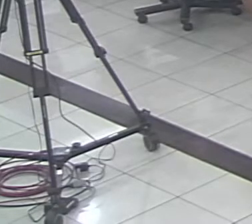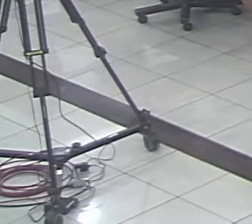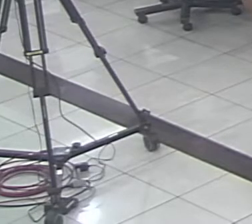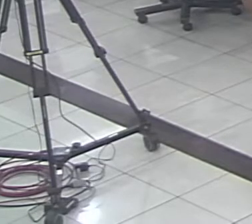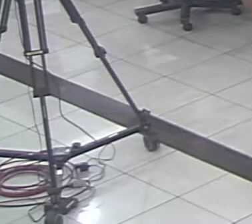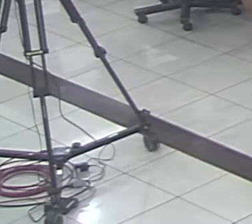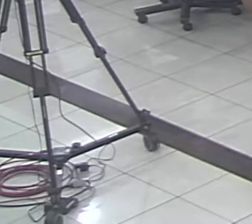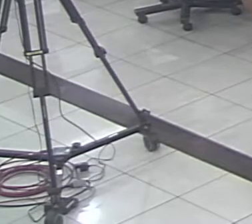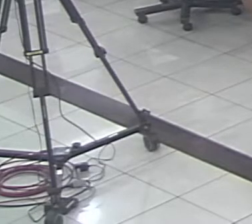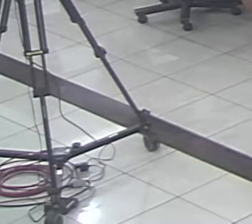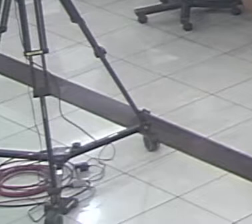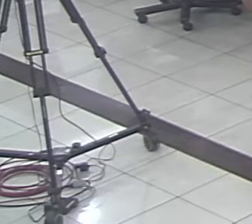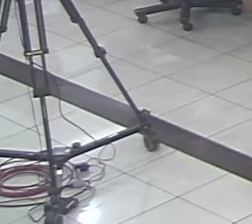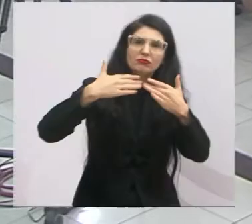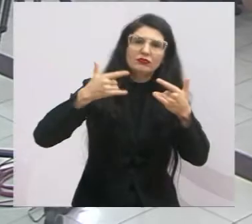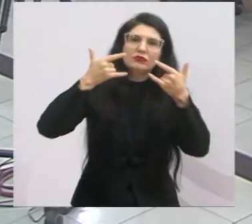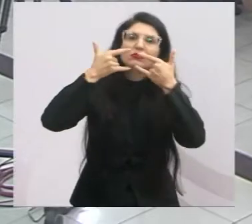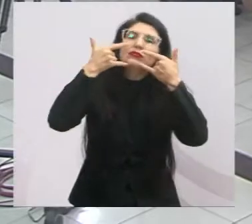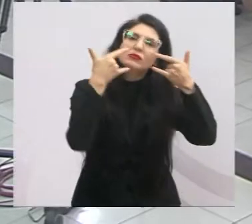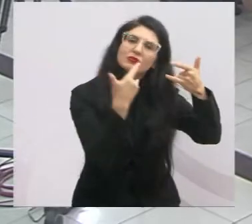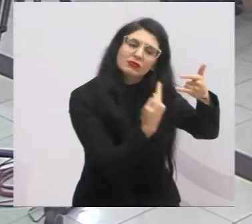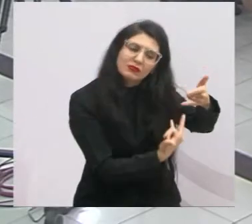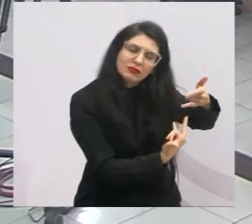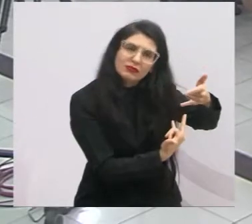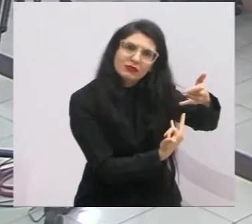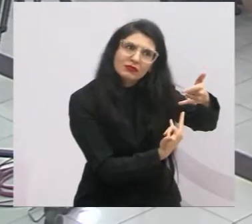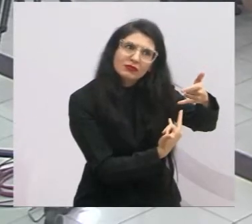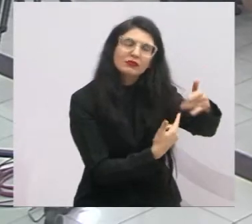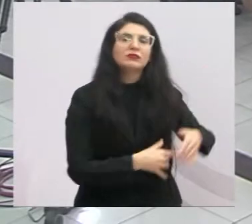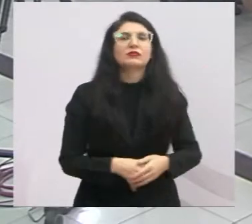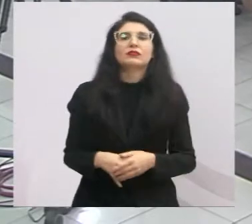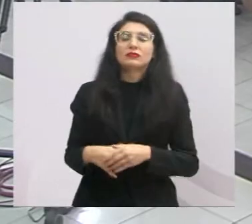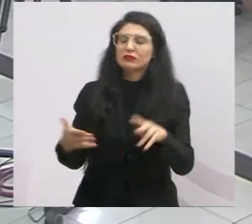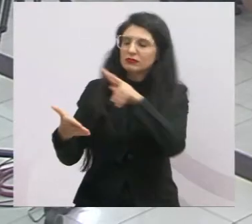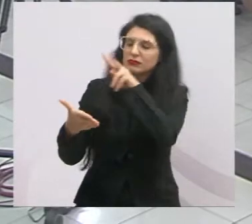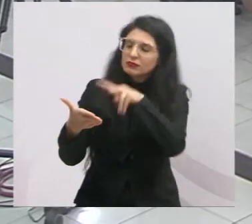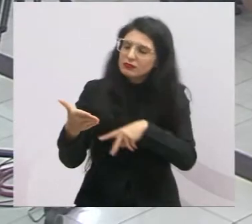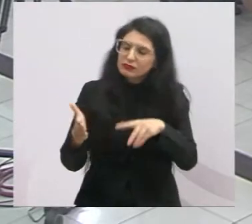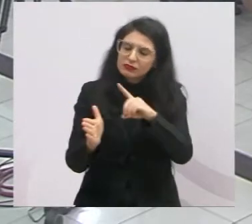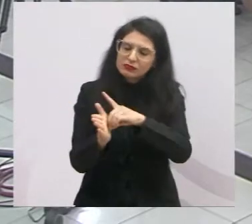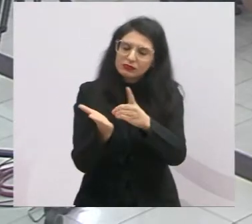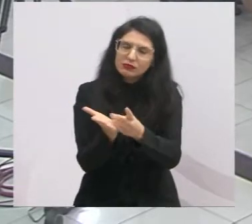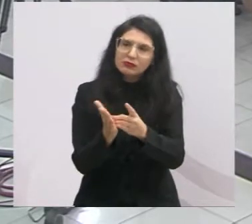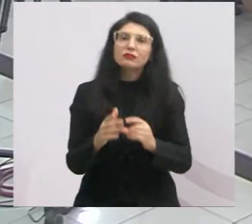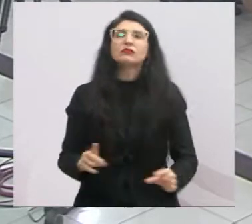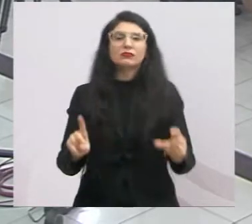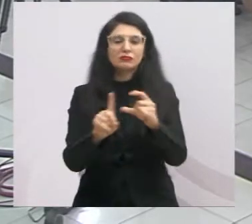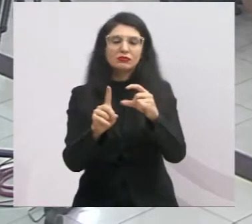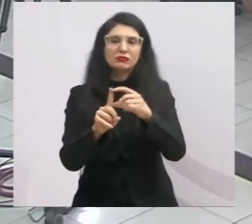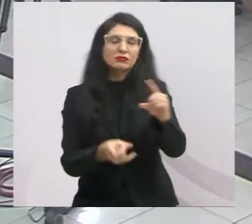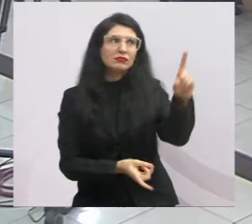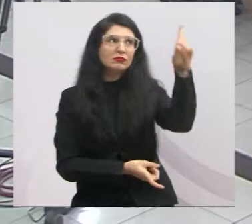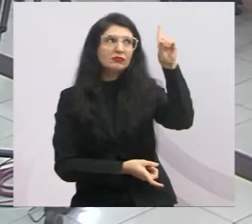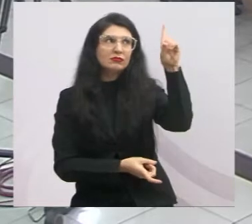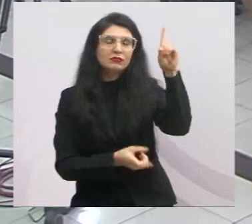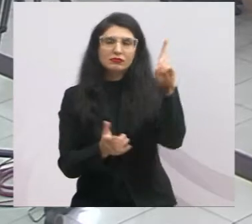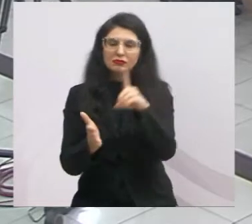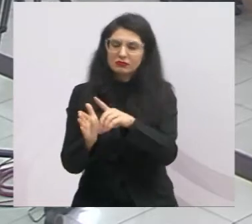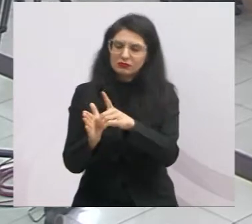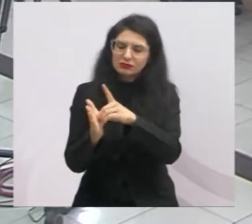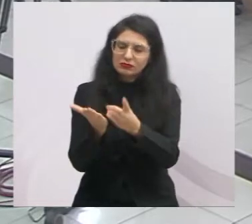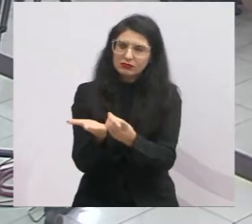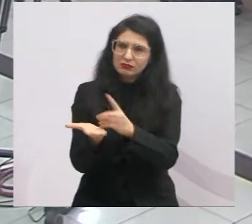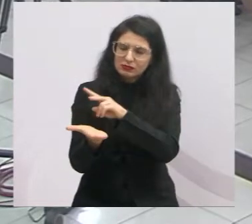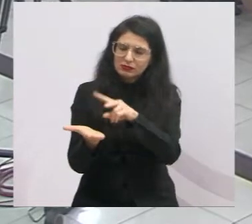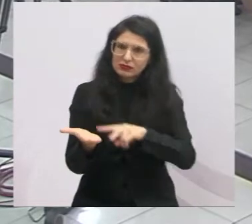dia a todos. Estão presentes vereadores Luiz Flávio, Arildo Batista, Valmir